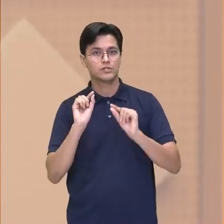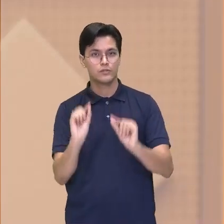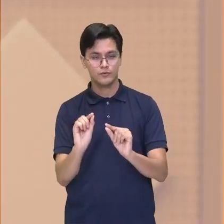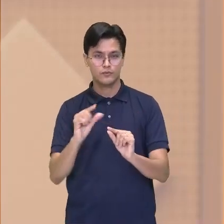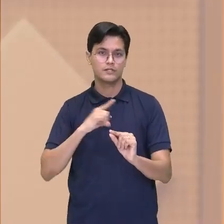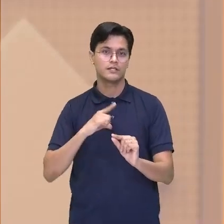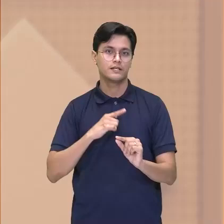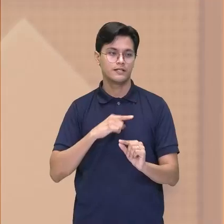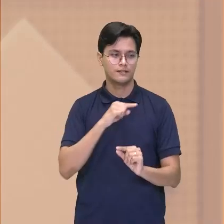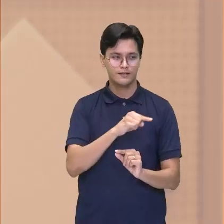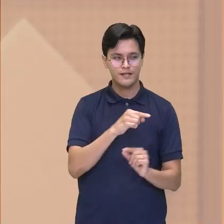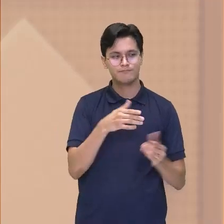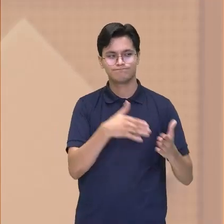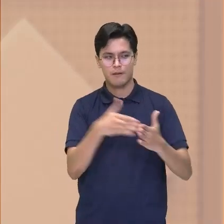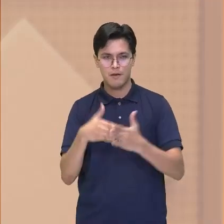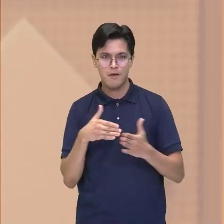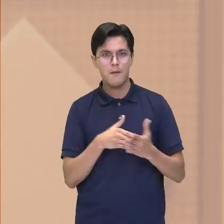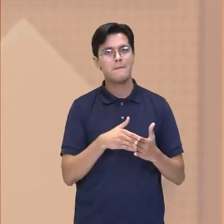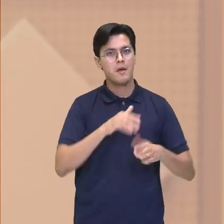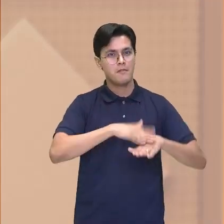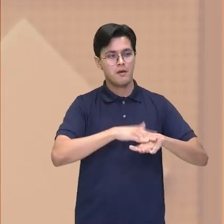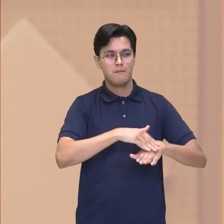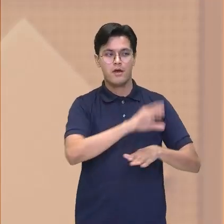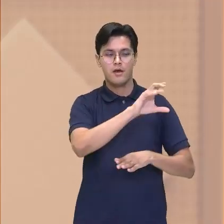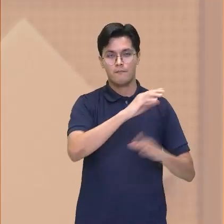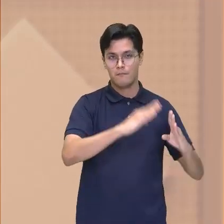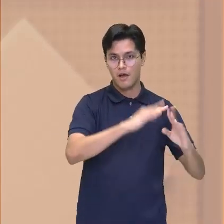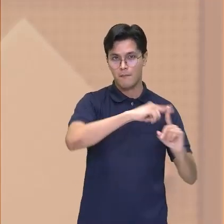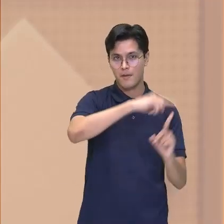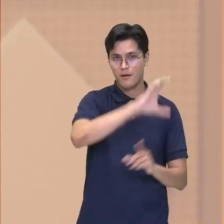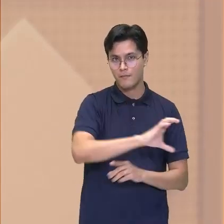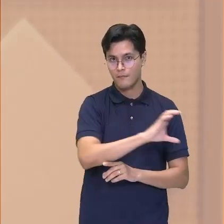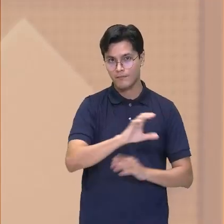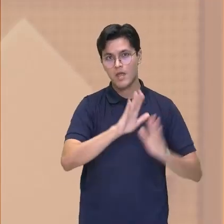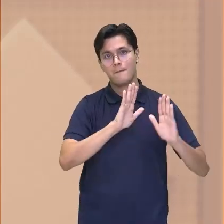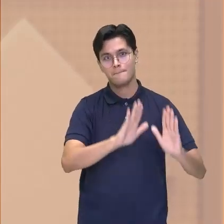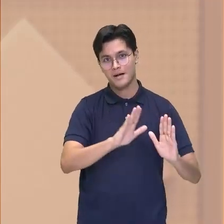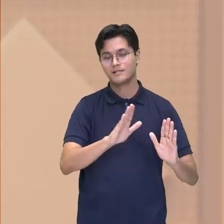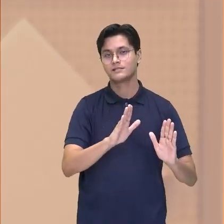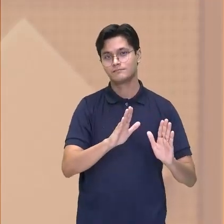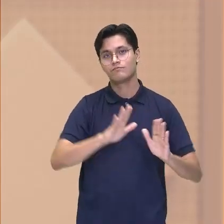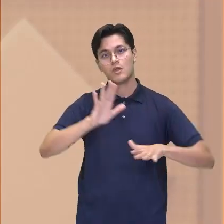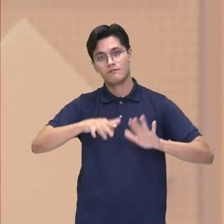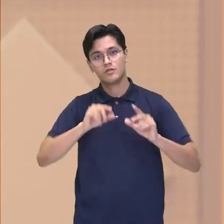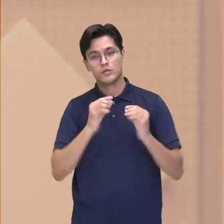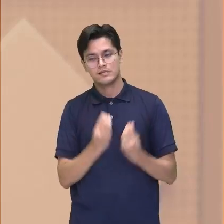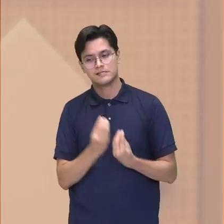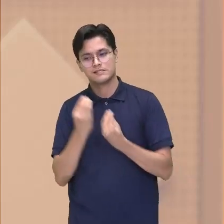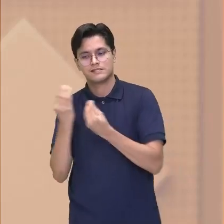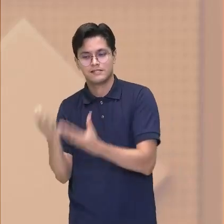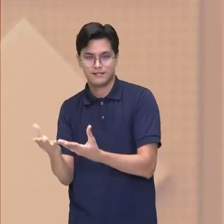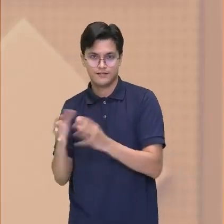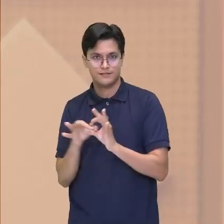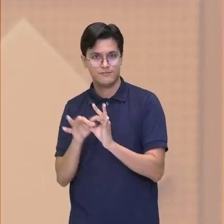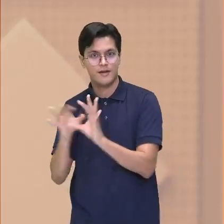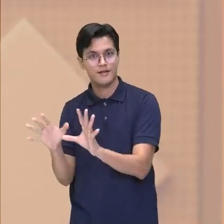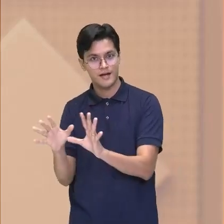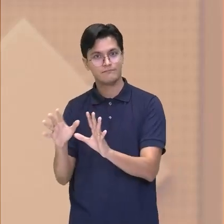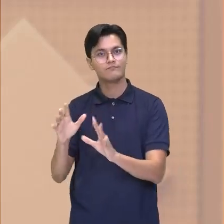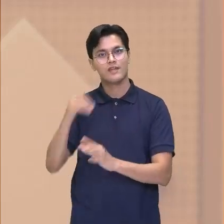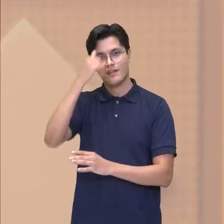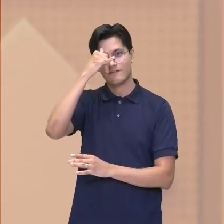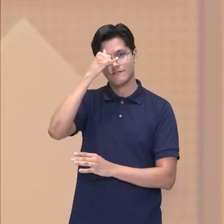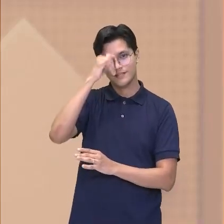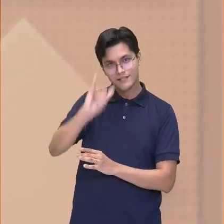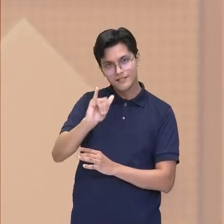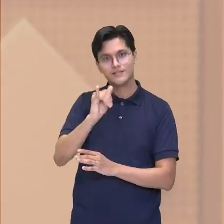alguns entraves, mas em outros ela vai acabar cedendo para não perder totalmente os seus privilégios. Então, vai